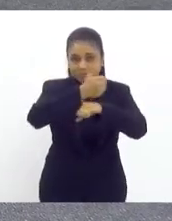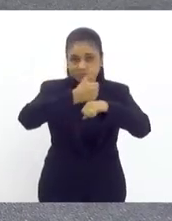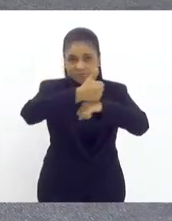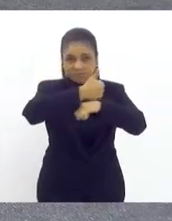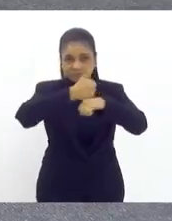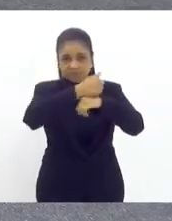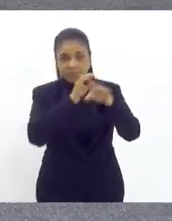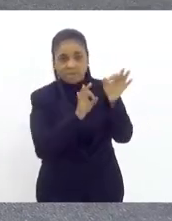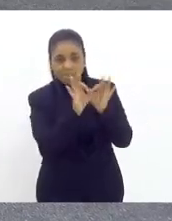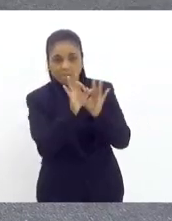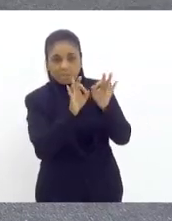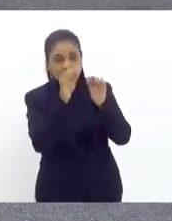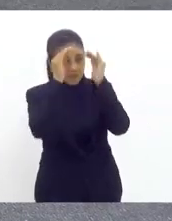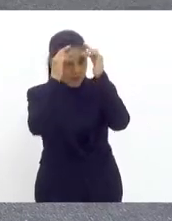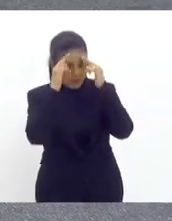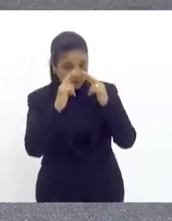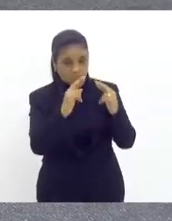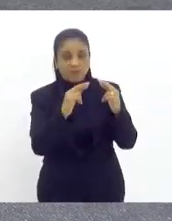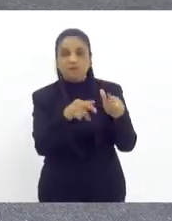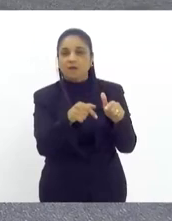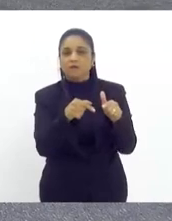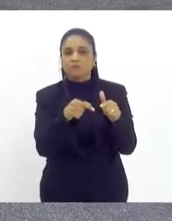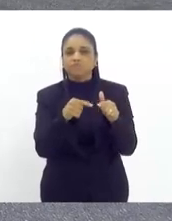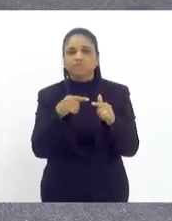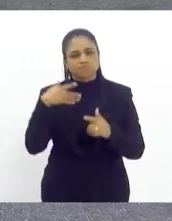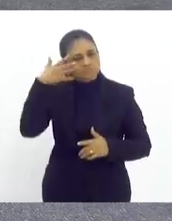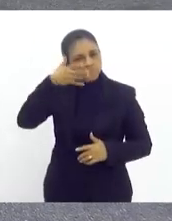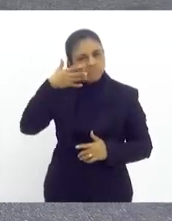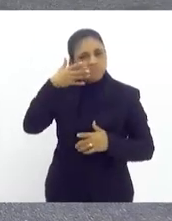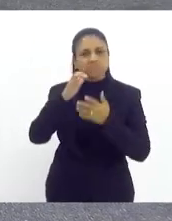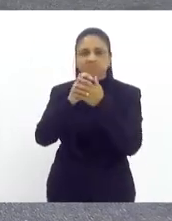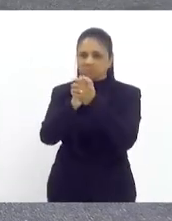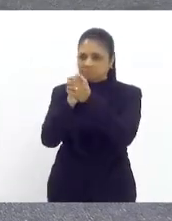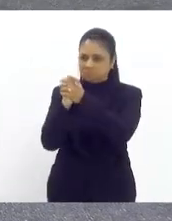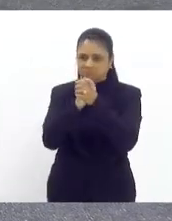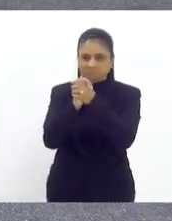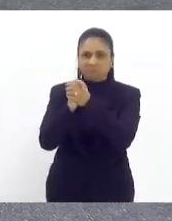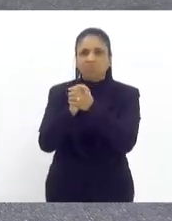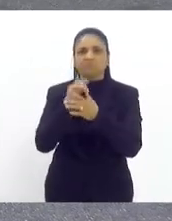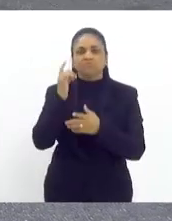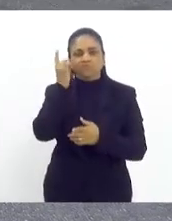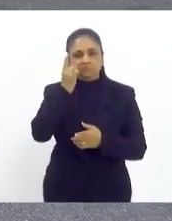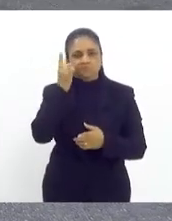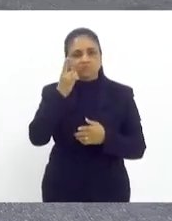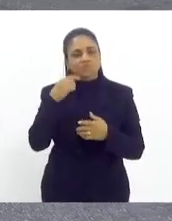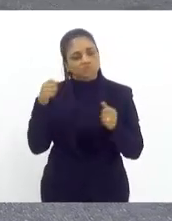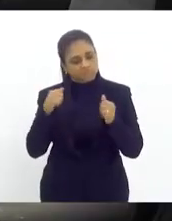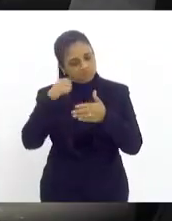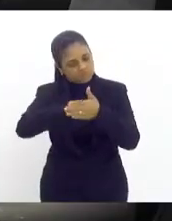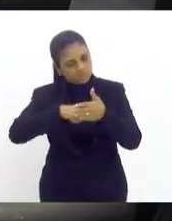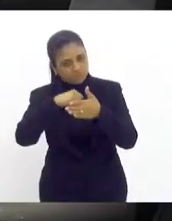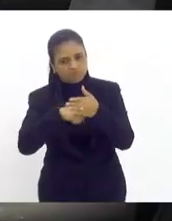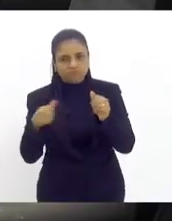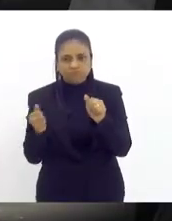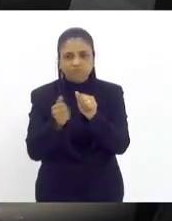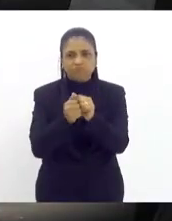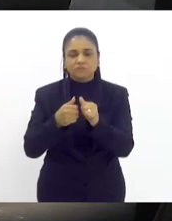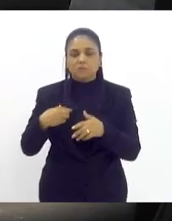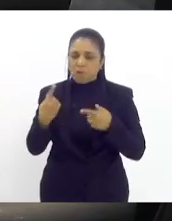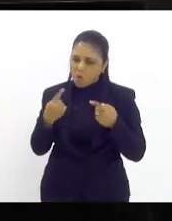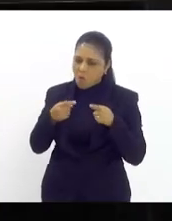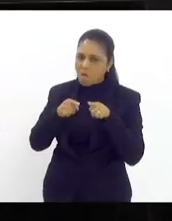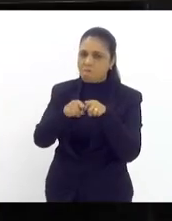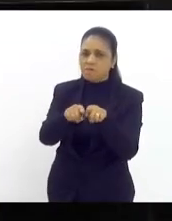plano de carga de salário seja respeitado Parabéns pelo seu discurso estamos juntos muito obrigado em outras lutas sempre companheiro Professor Josemar